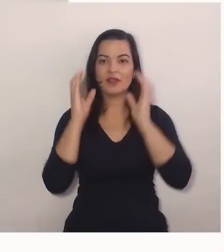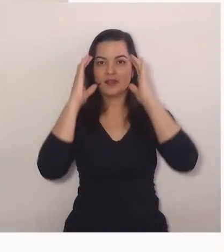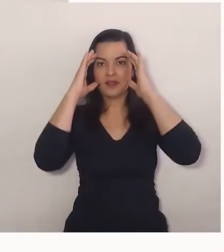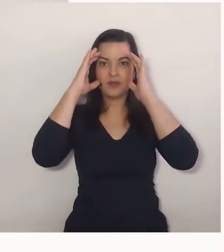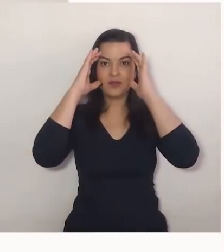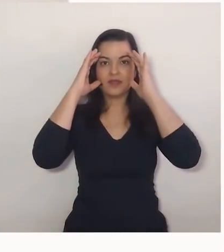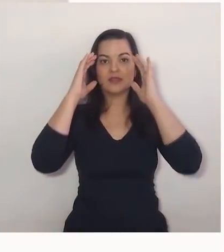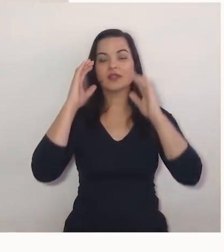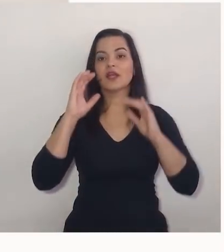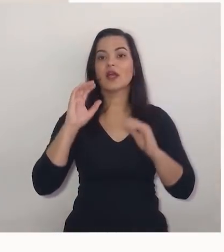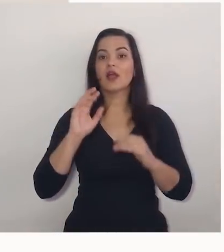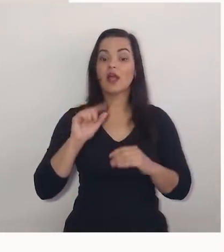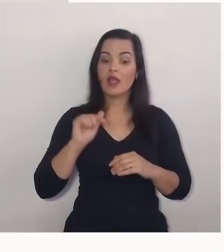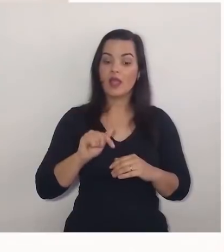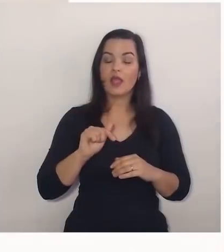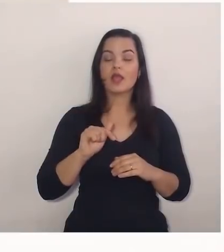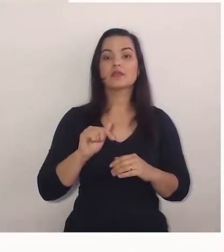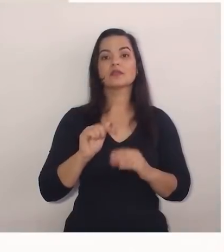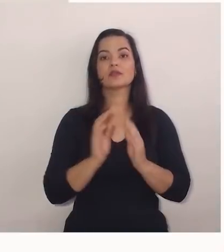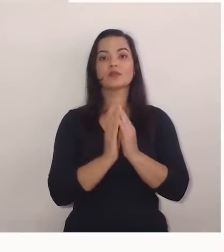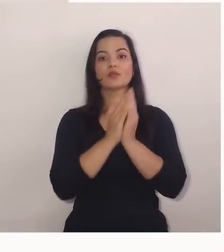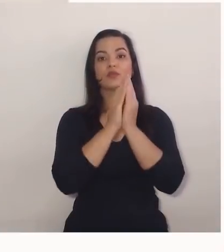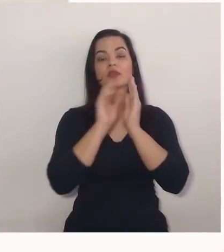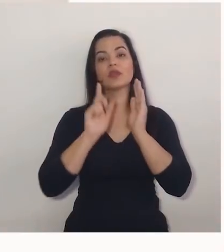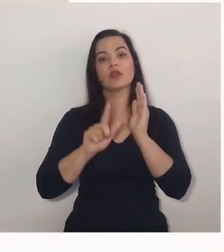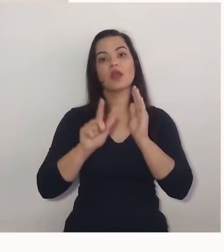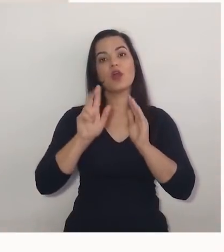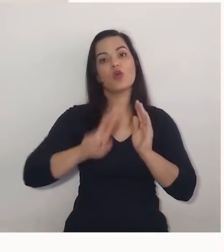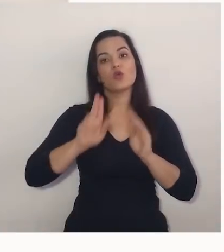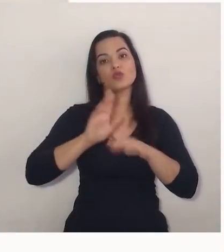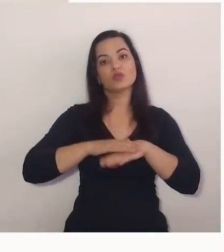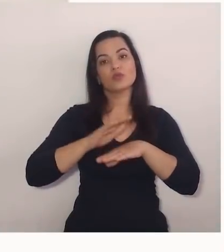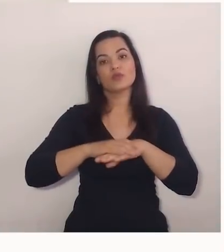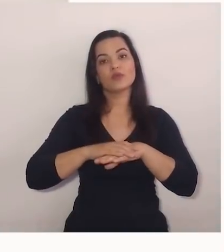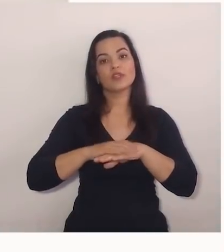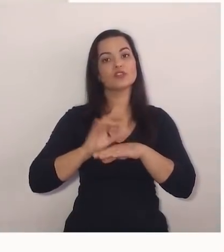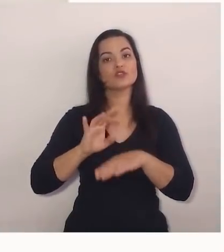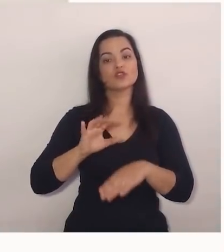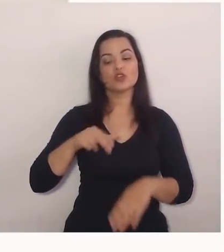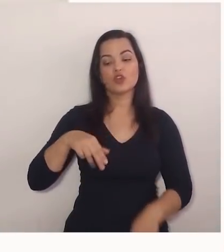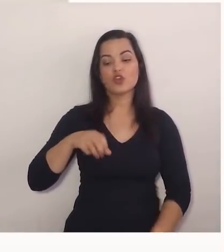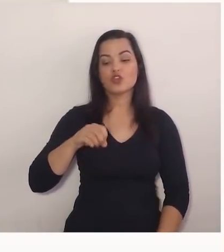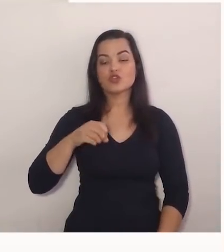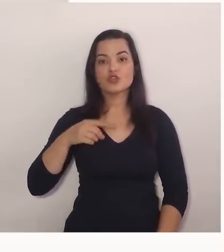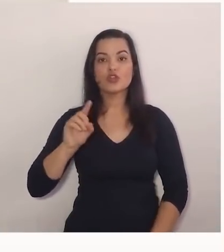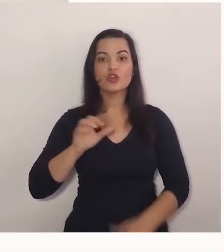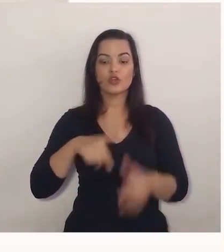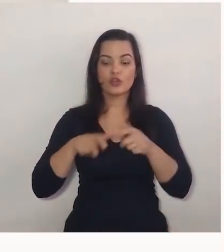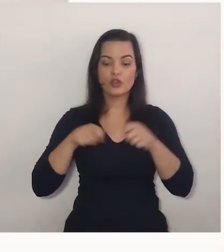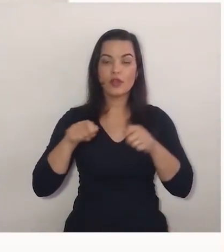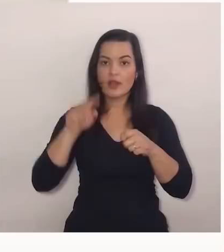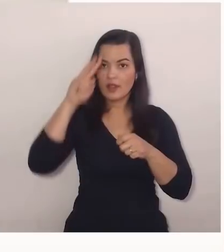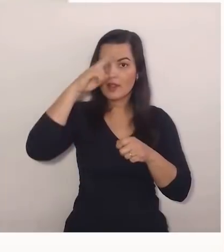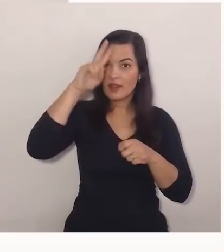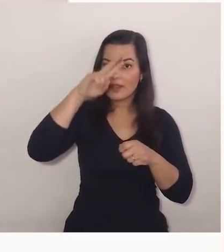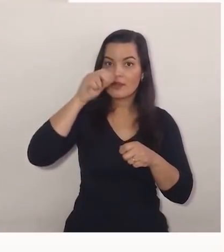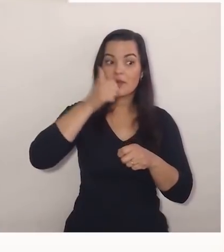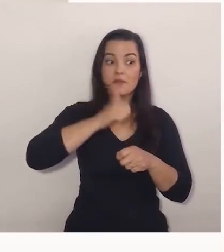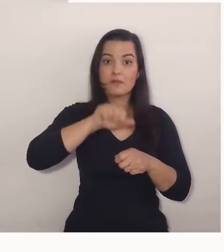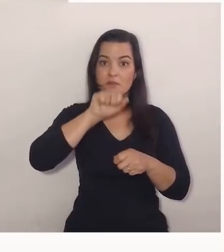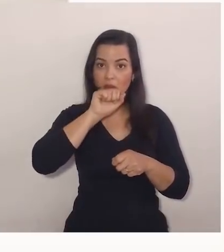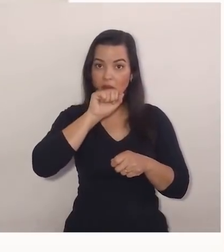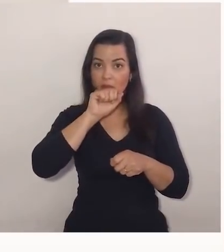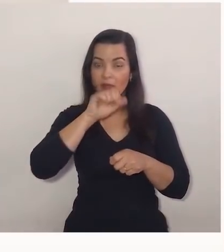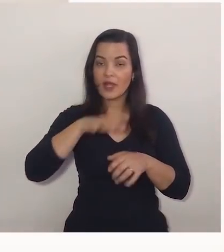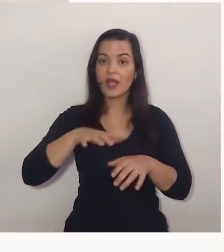apenas de nós. Lembre que a história diz que as mães rasgavam parte das roupas para fazerem as